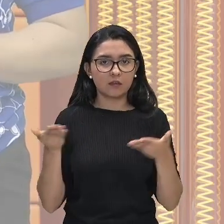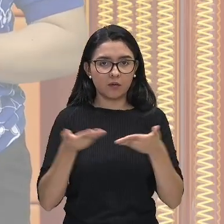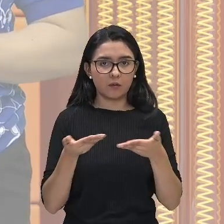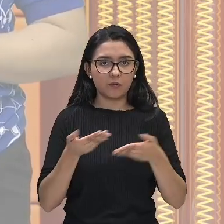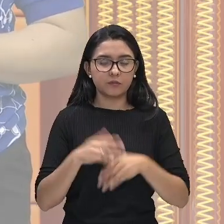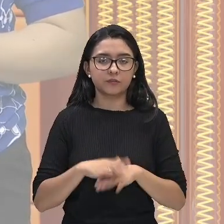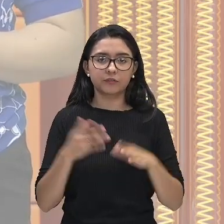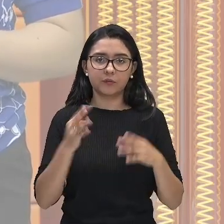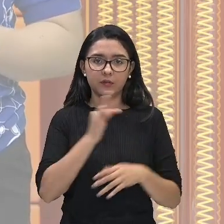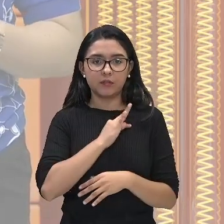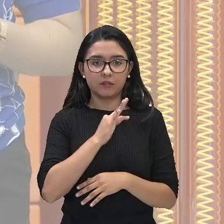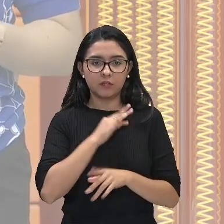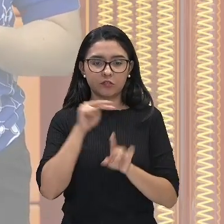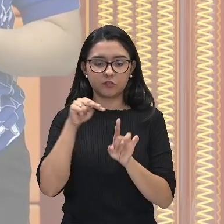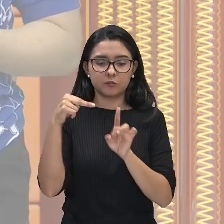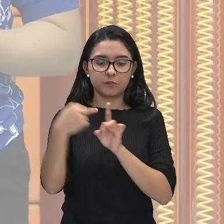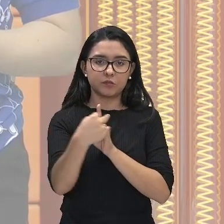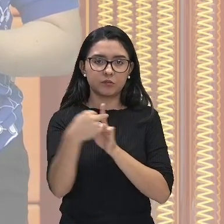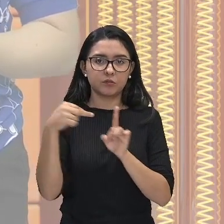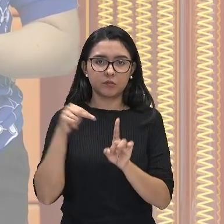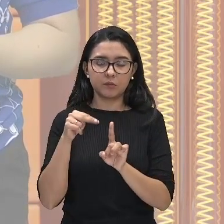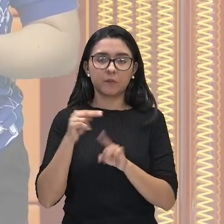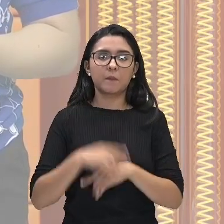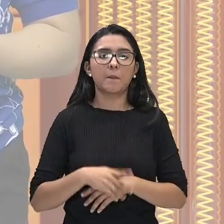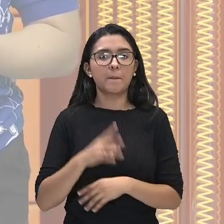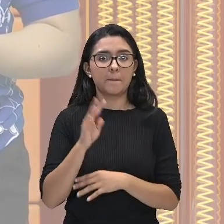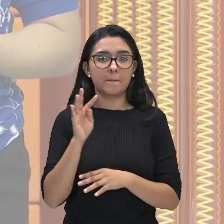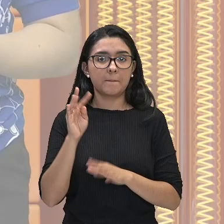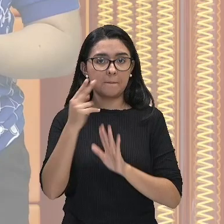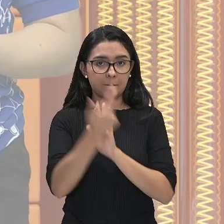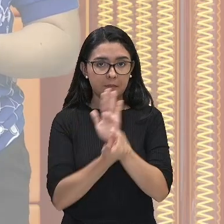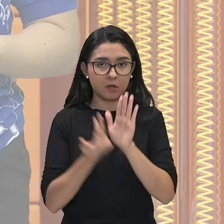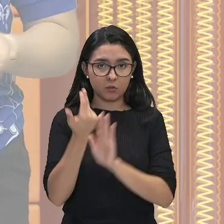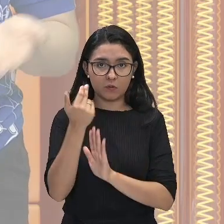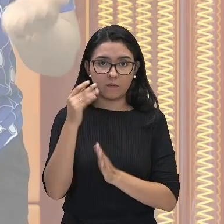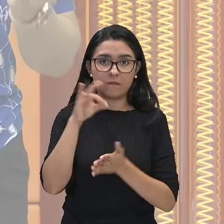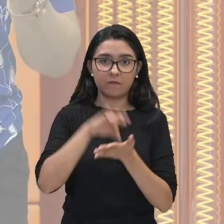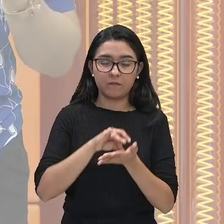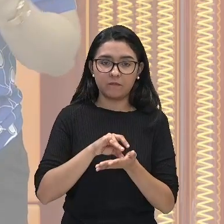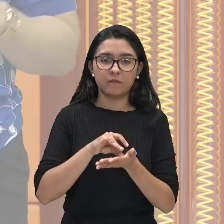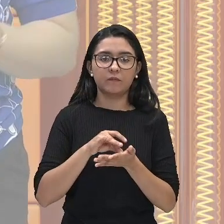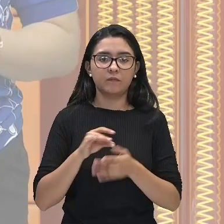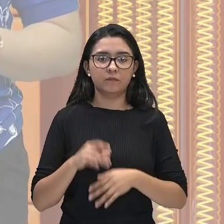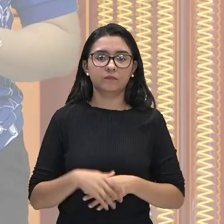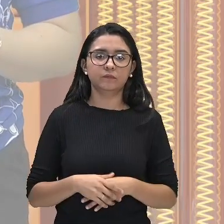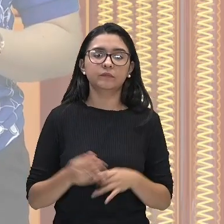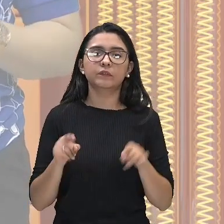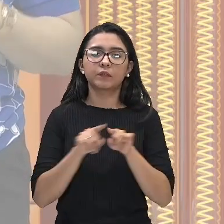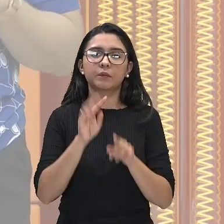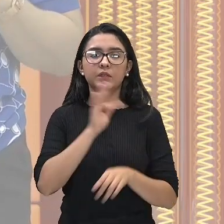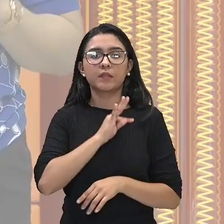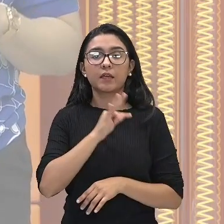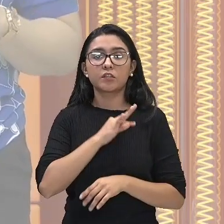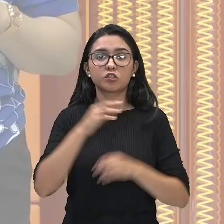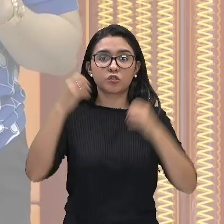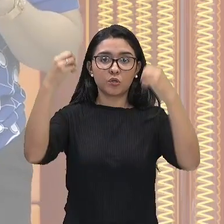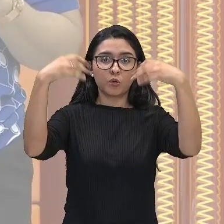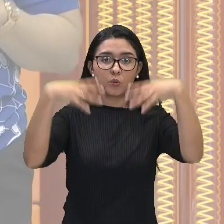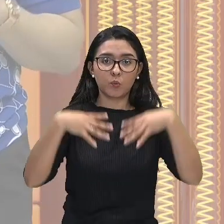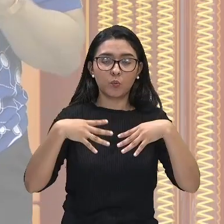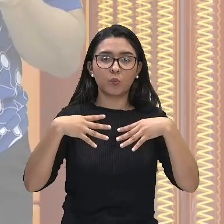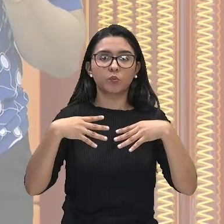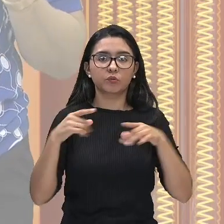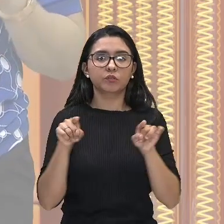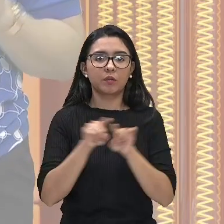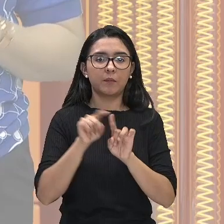de perspectiva, pinturas mais reais e vivas. Eu tenho técnicas de luz e sombra para